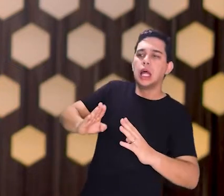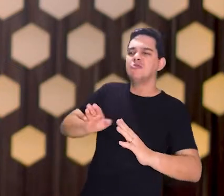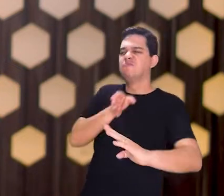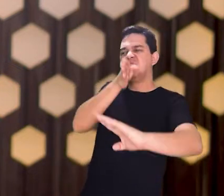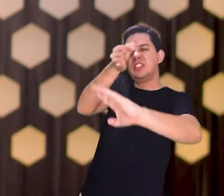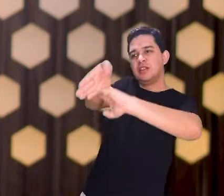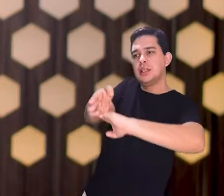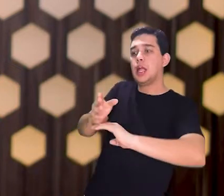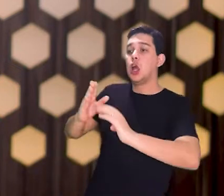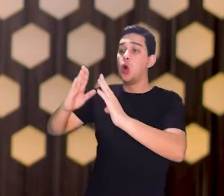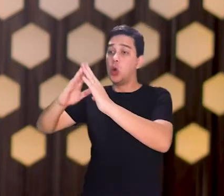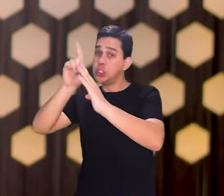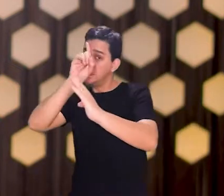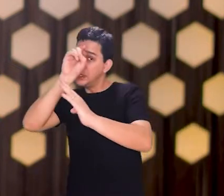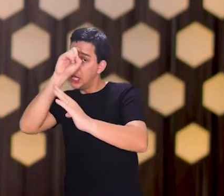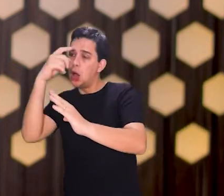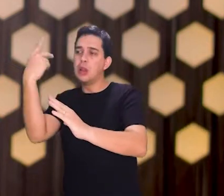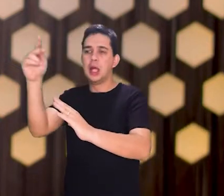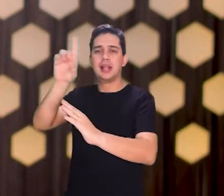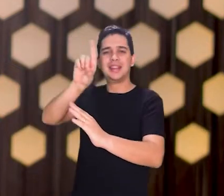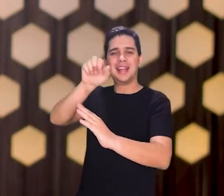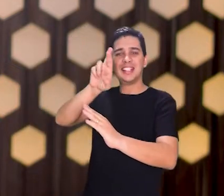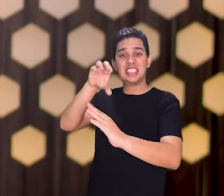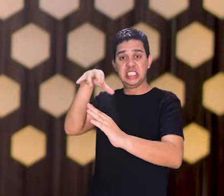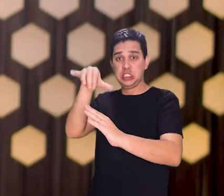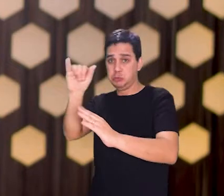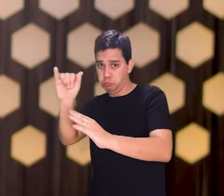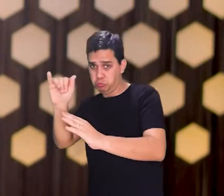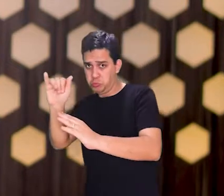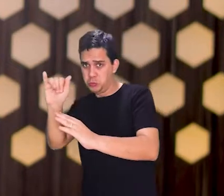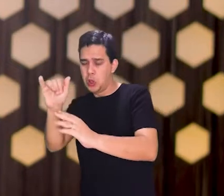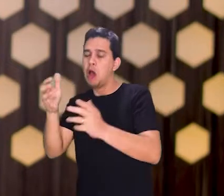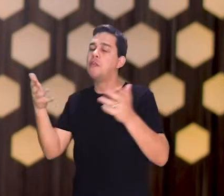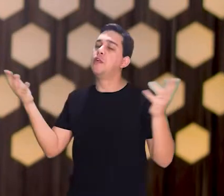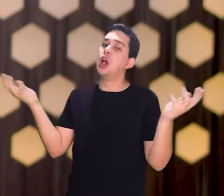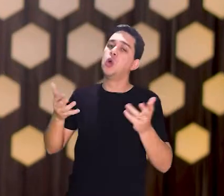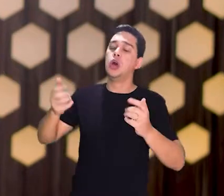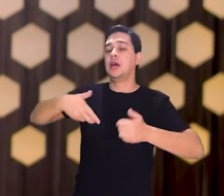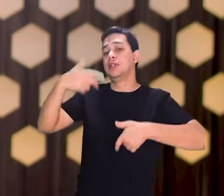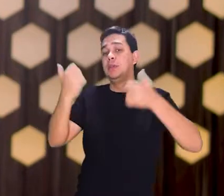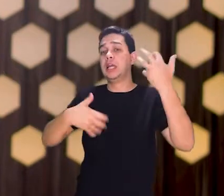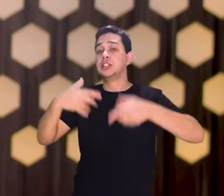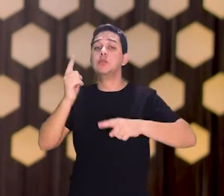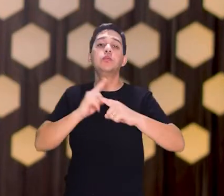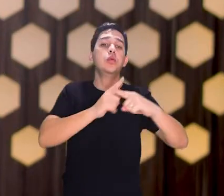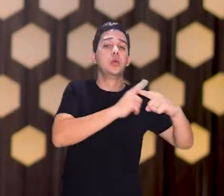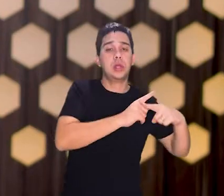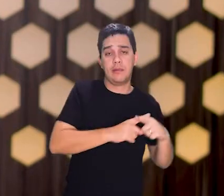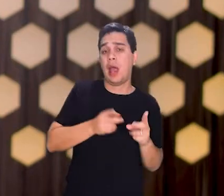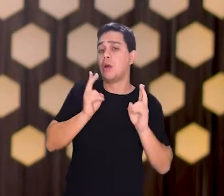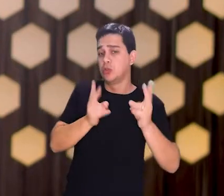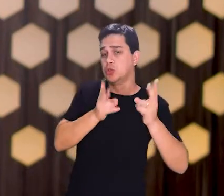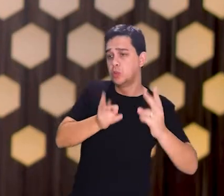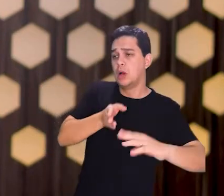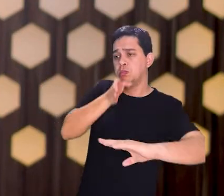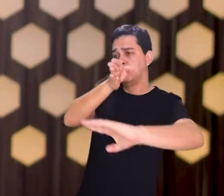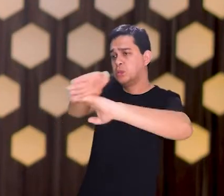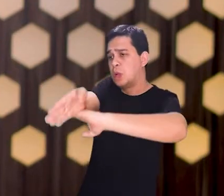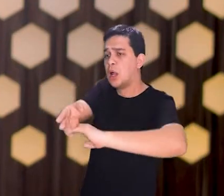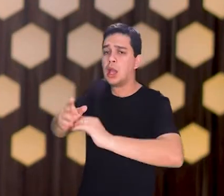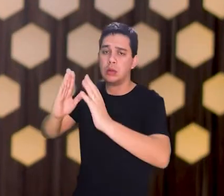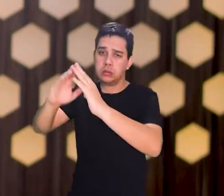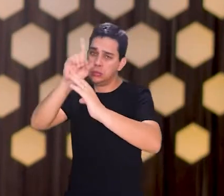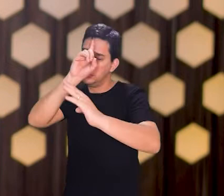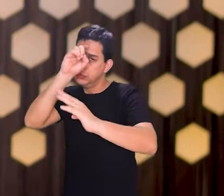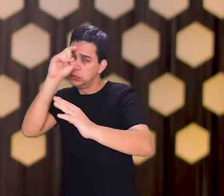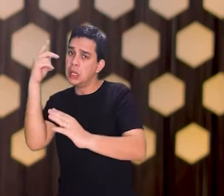Acompanhe agora o trabalho do Parquê Fluminense para assegurar a oferta regular e qualificada das ações de assistência médico-hospitalar